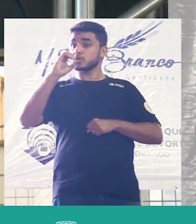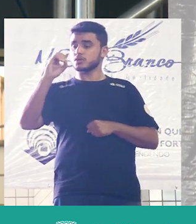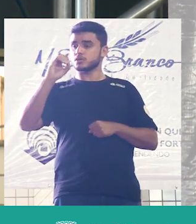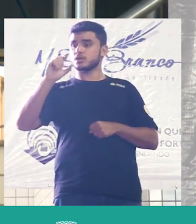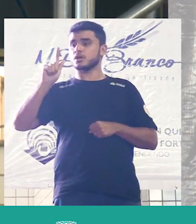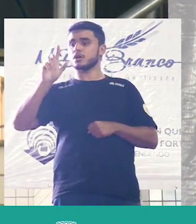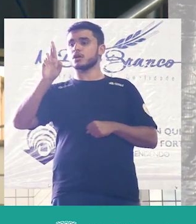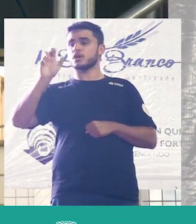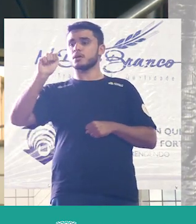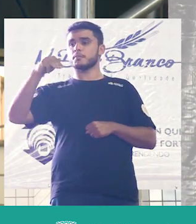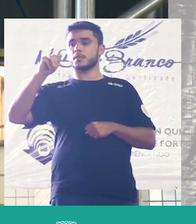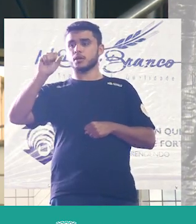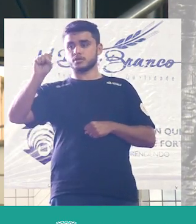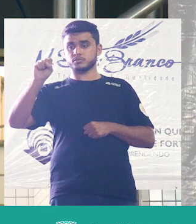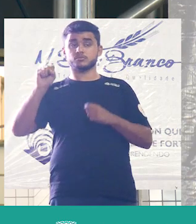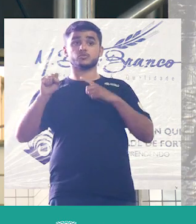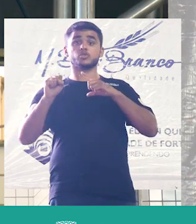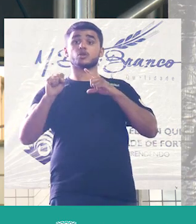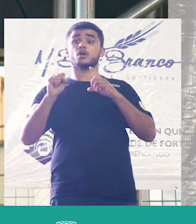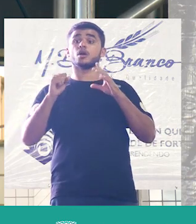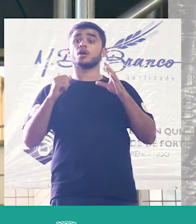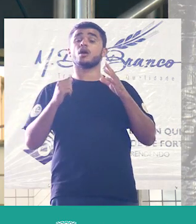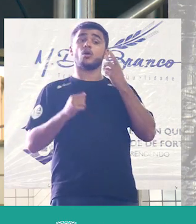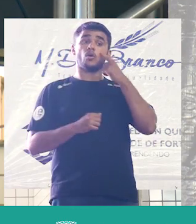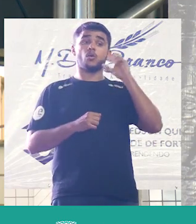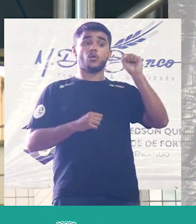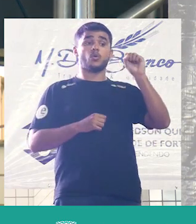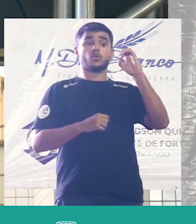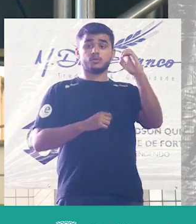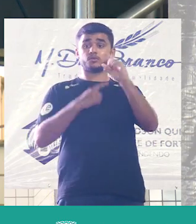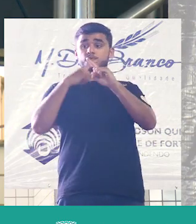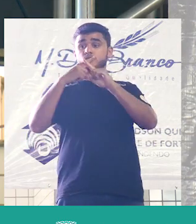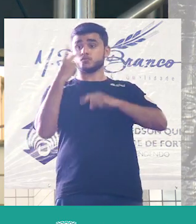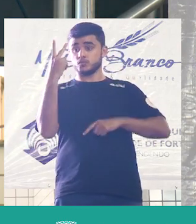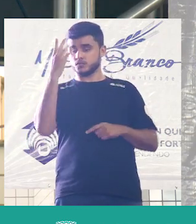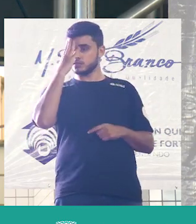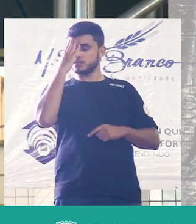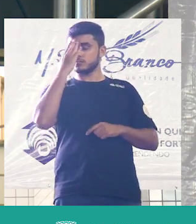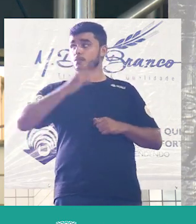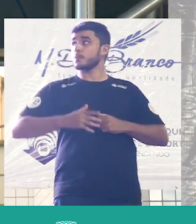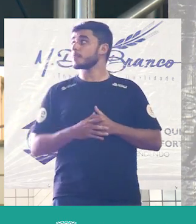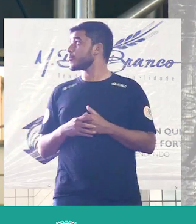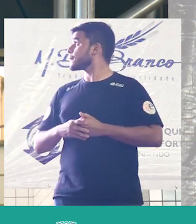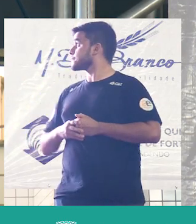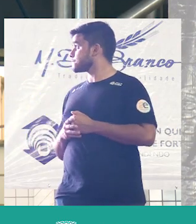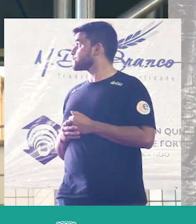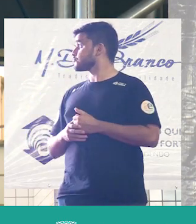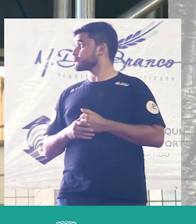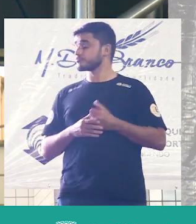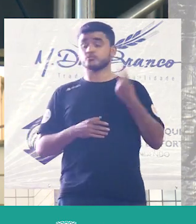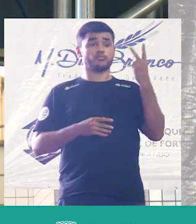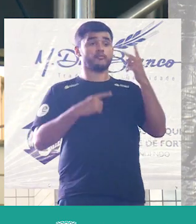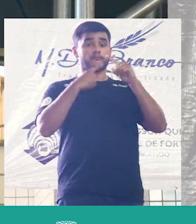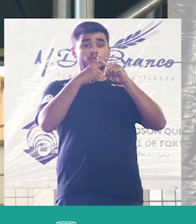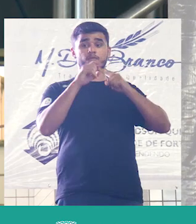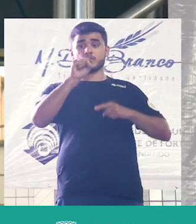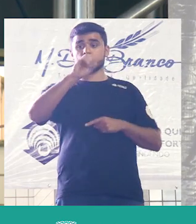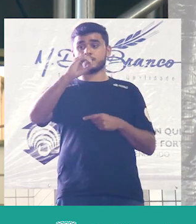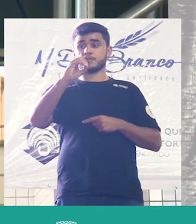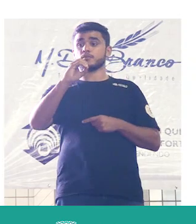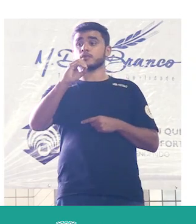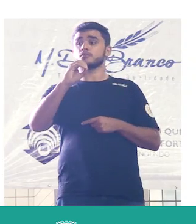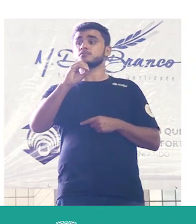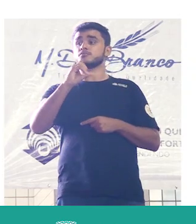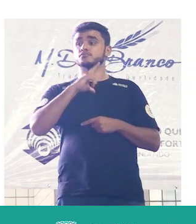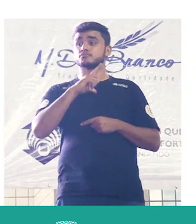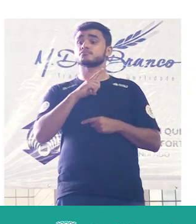mol, né, pessoal? Você tem 2. Como são 2 mols? 2 vezes 80.